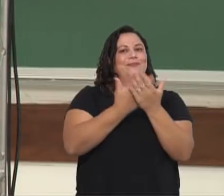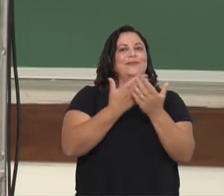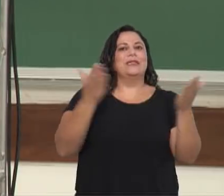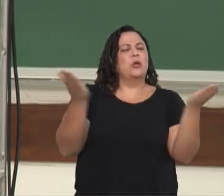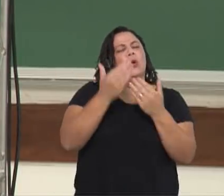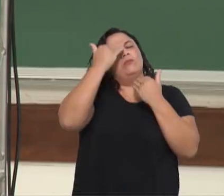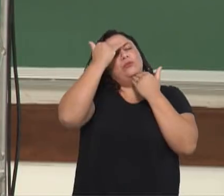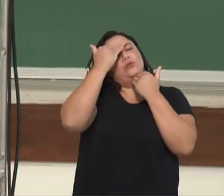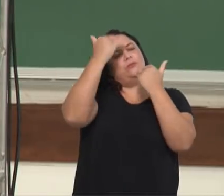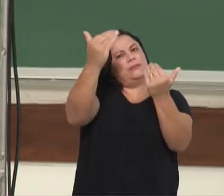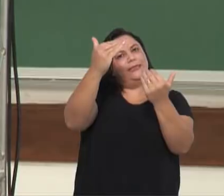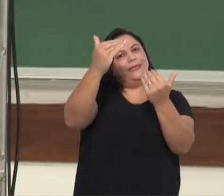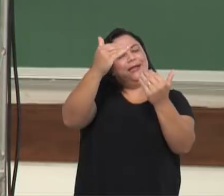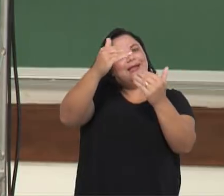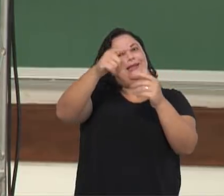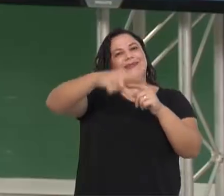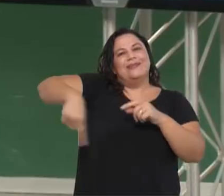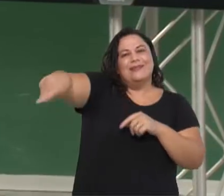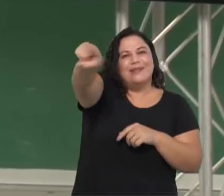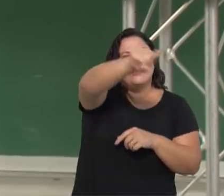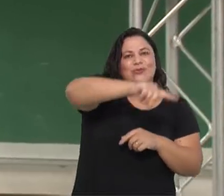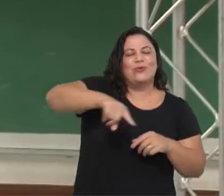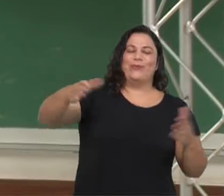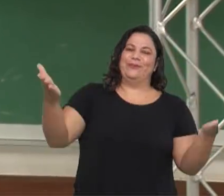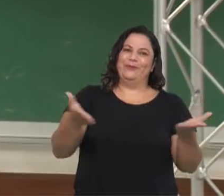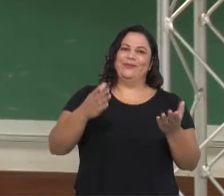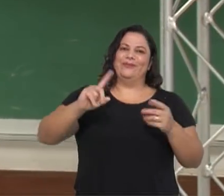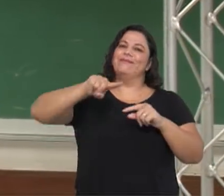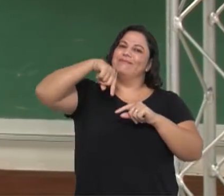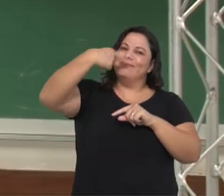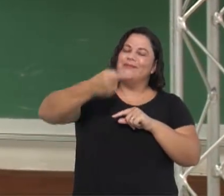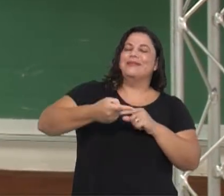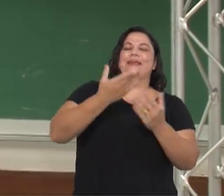Muito obrigada a todos e a gente se vê